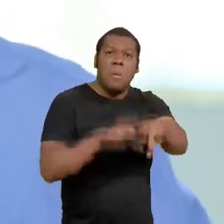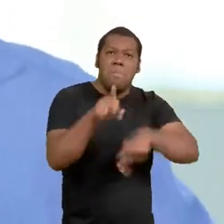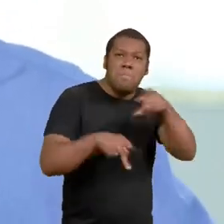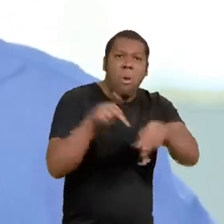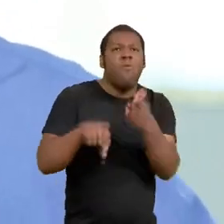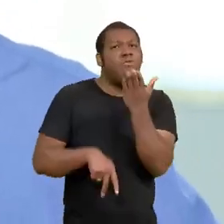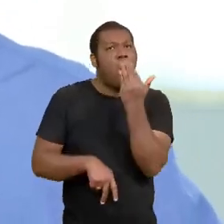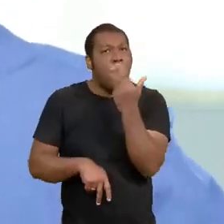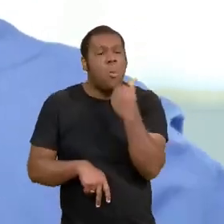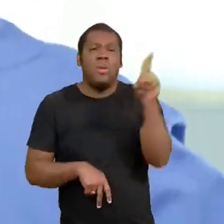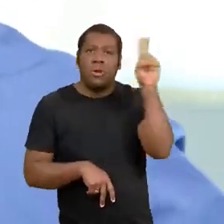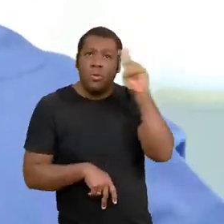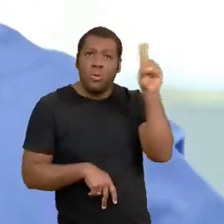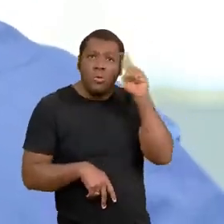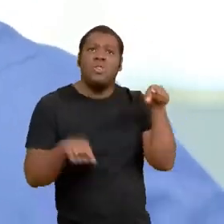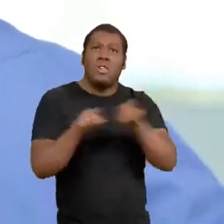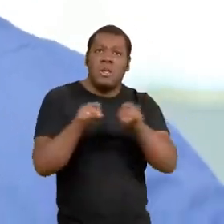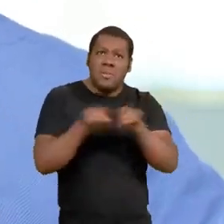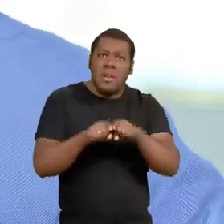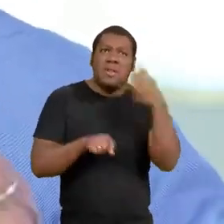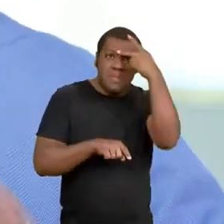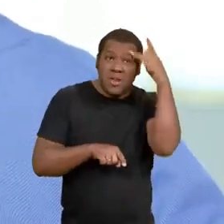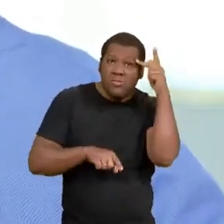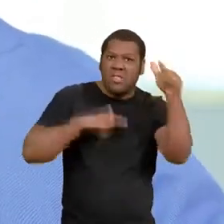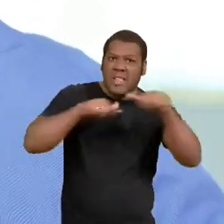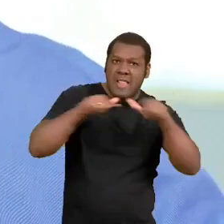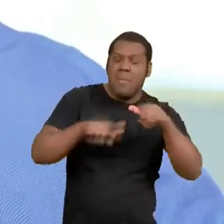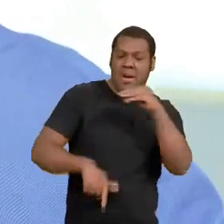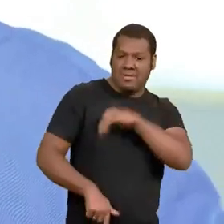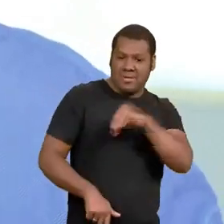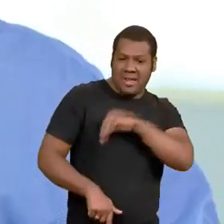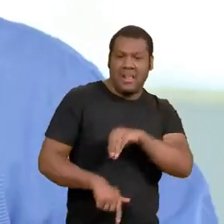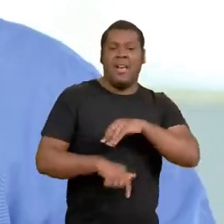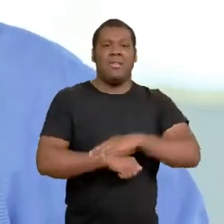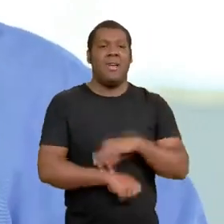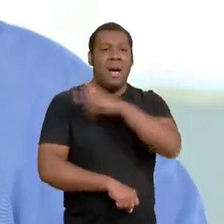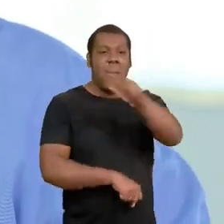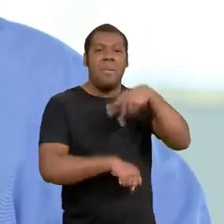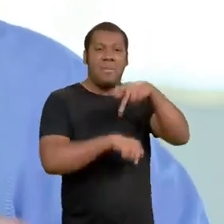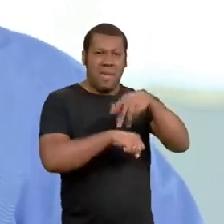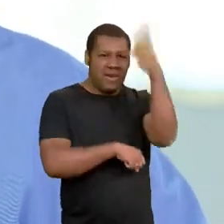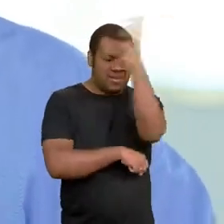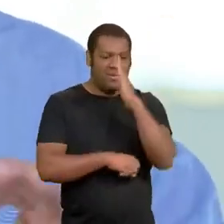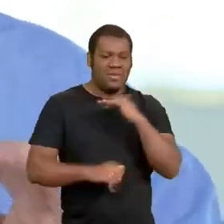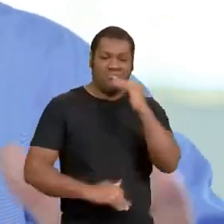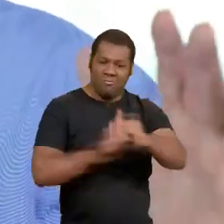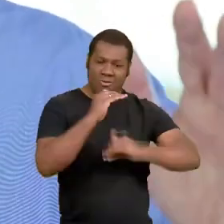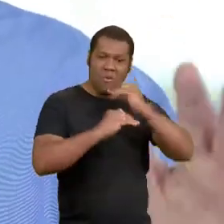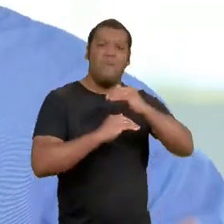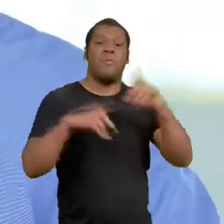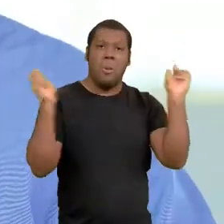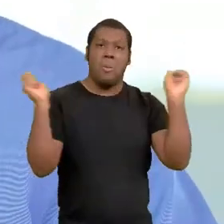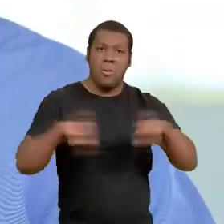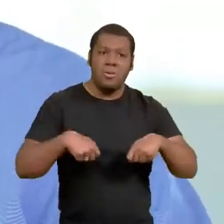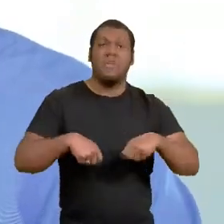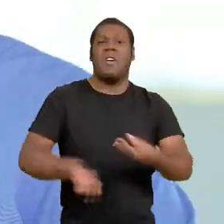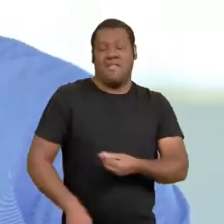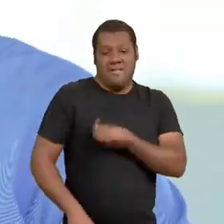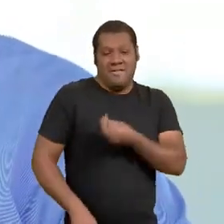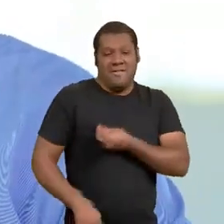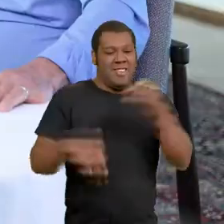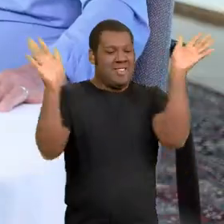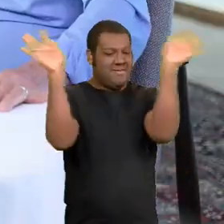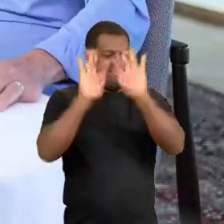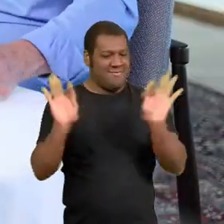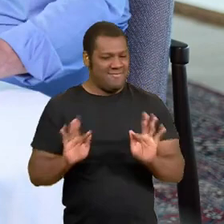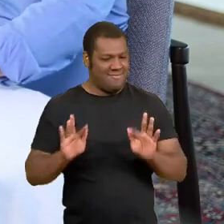e gente ganhando. Aí esse país vai virar um país de classe média em que a gente vai viver feliz pro resto da vida.